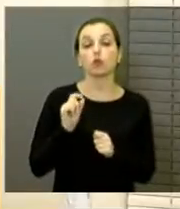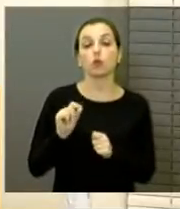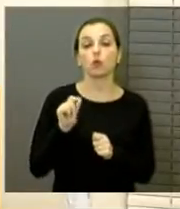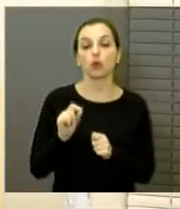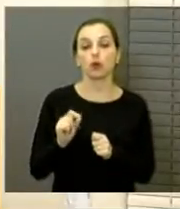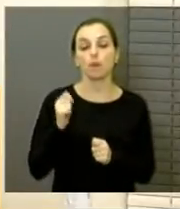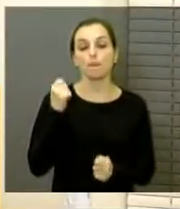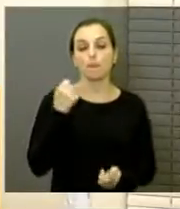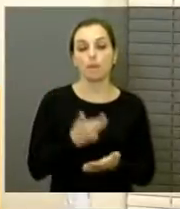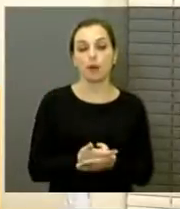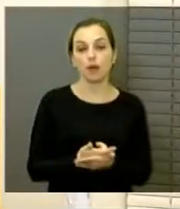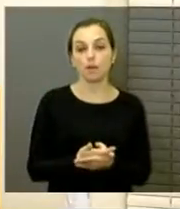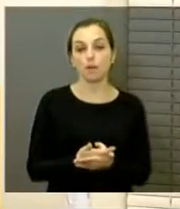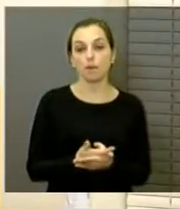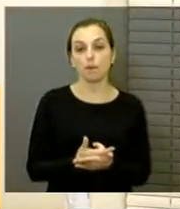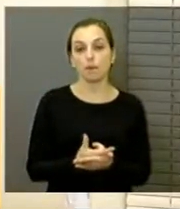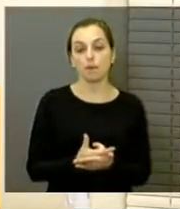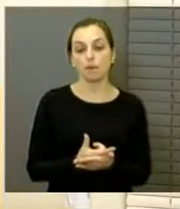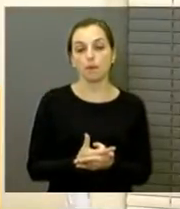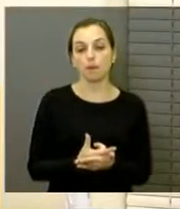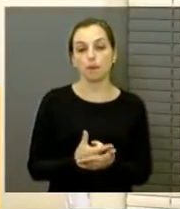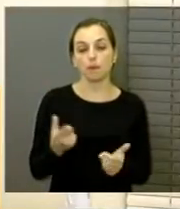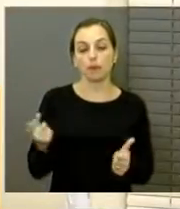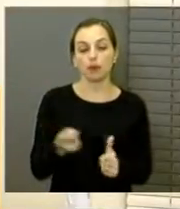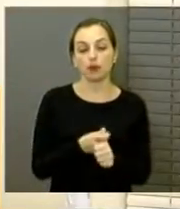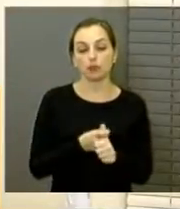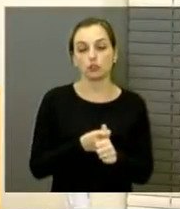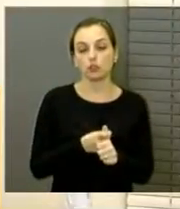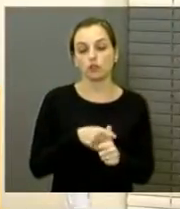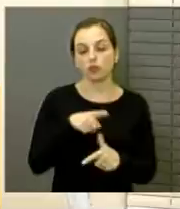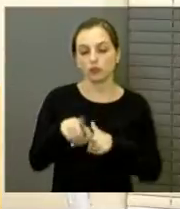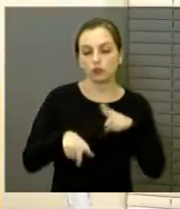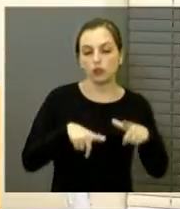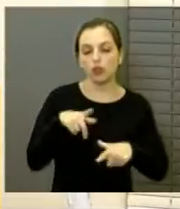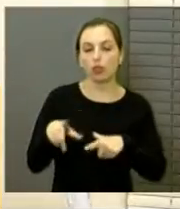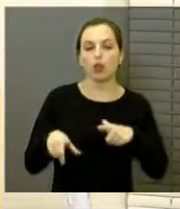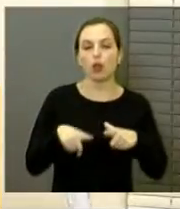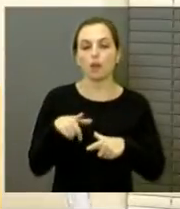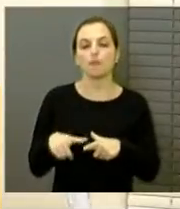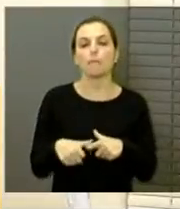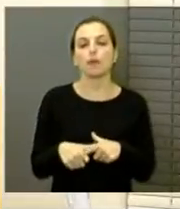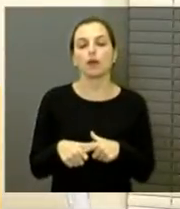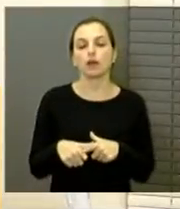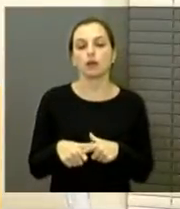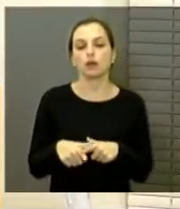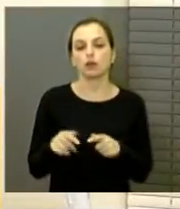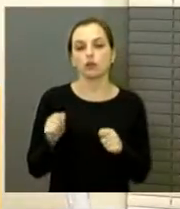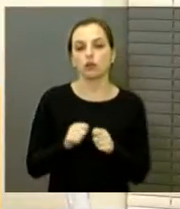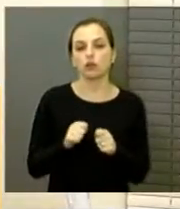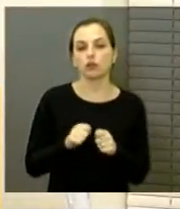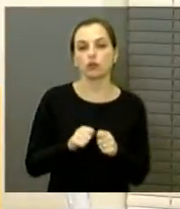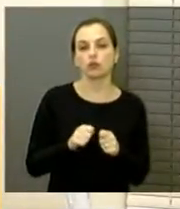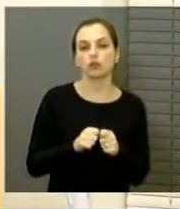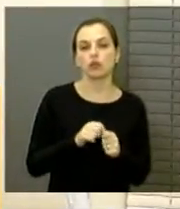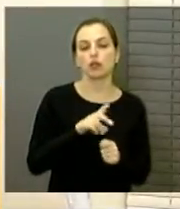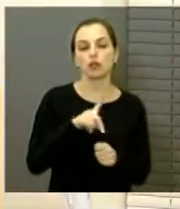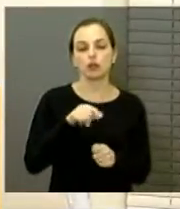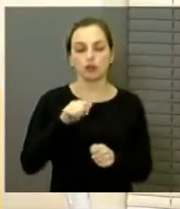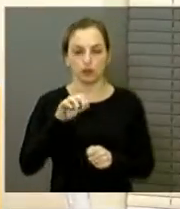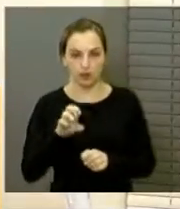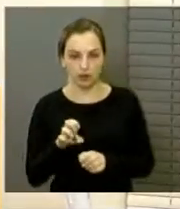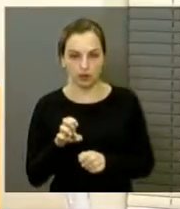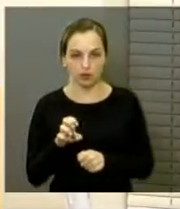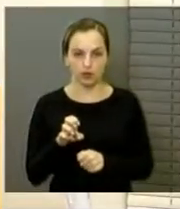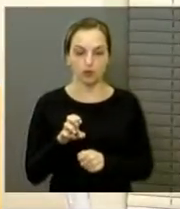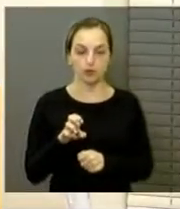Para pagar os custos de todo esse serviço que foram jogados nas costas do DAE. Mais